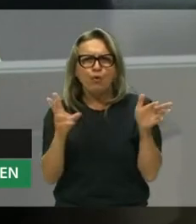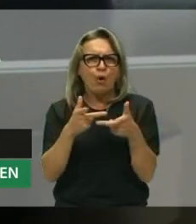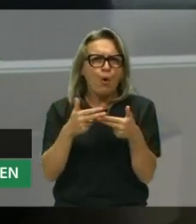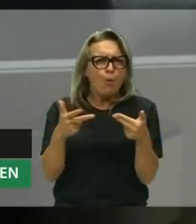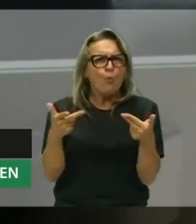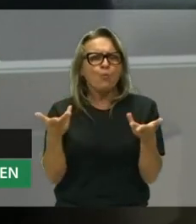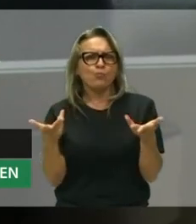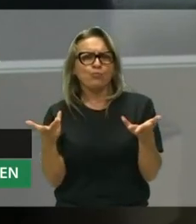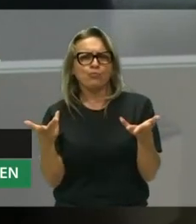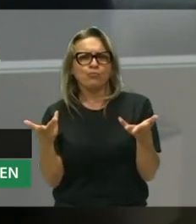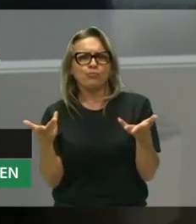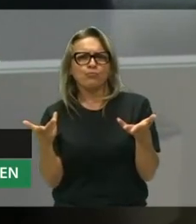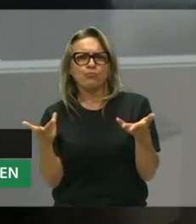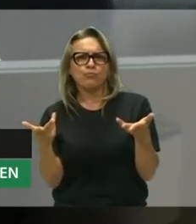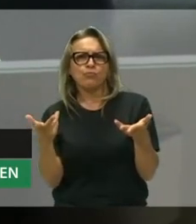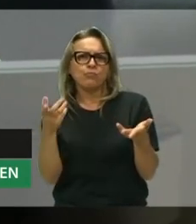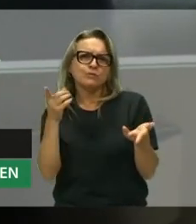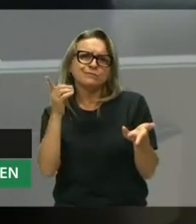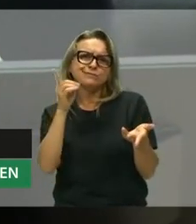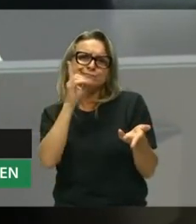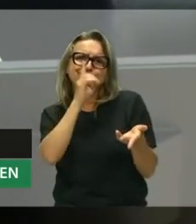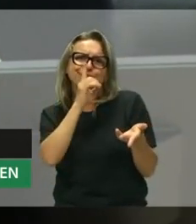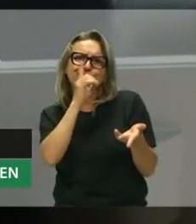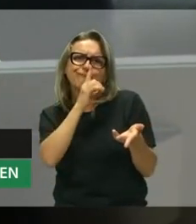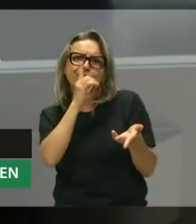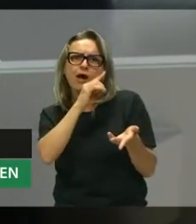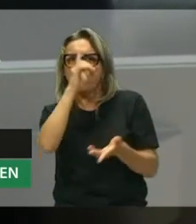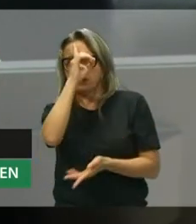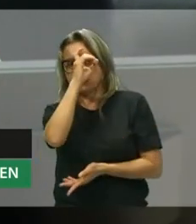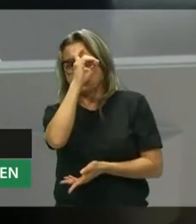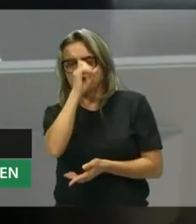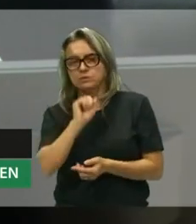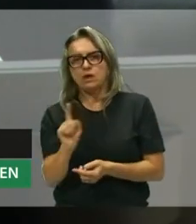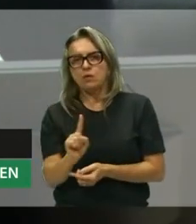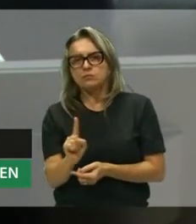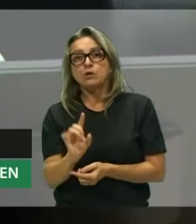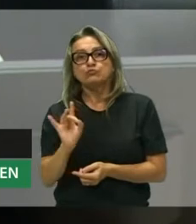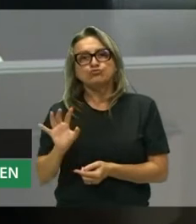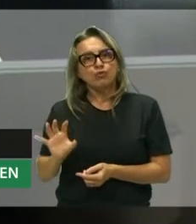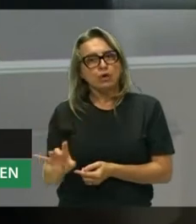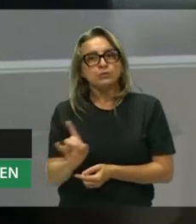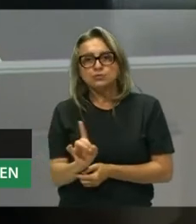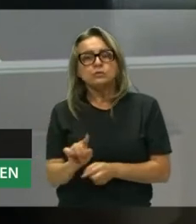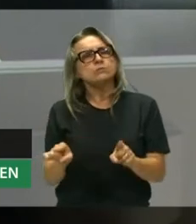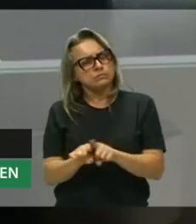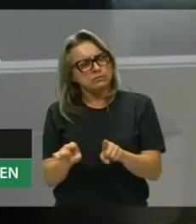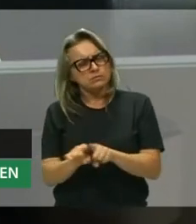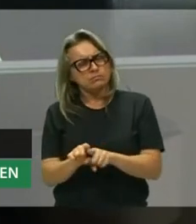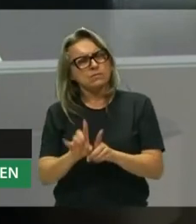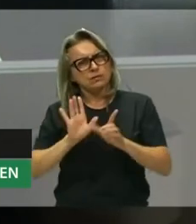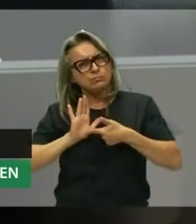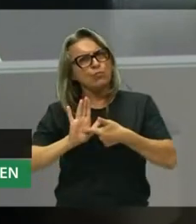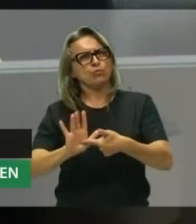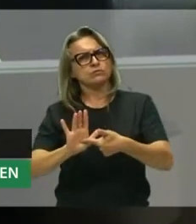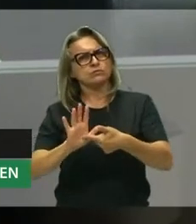nosso querido Hospital Marieta, mas também trazer a público os benefícios e, claramente,